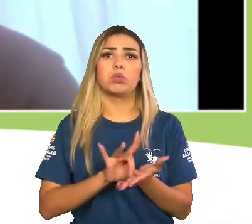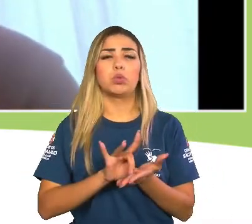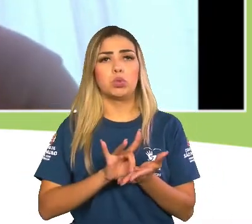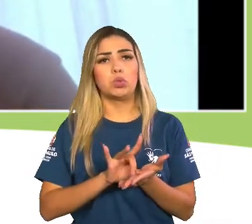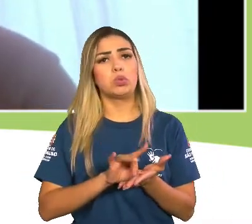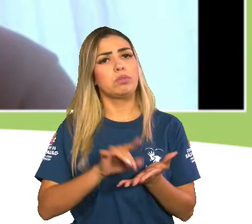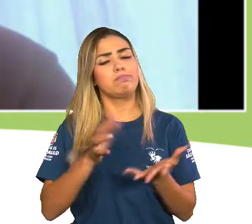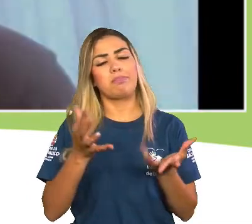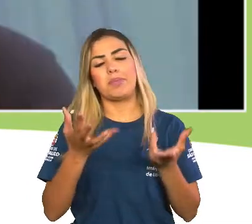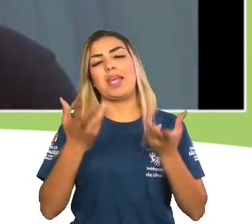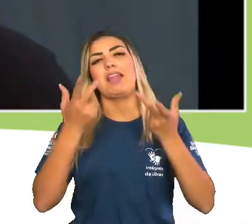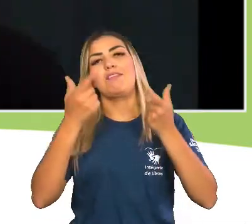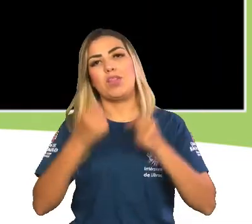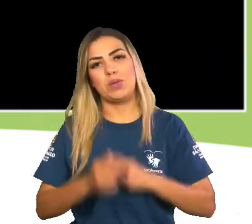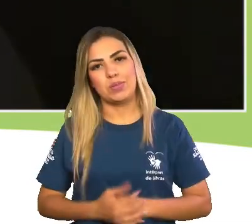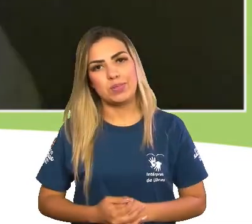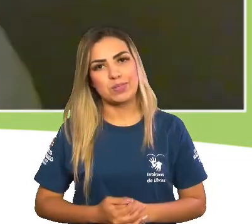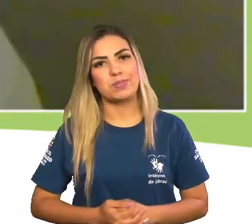algo maravilhoso.